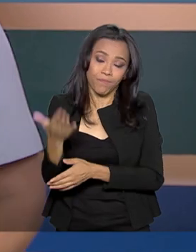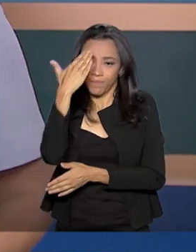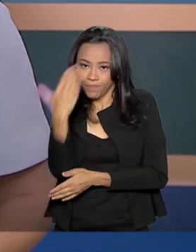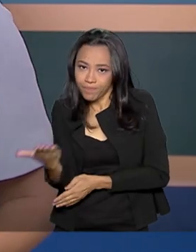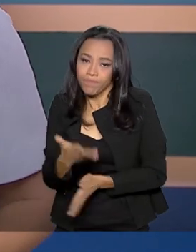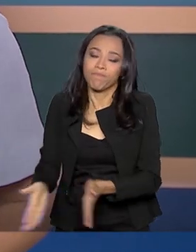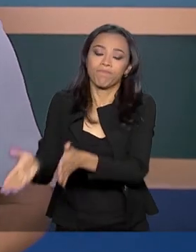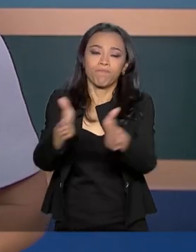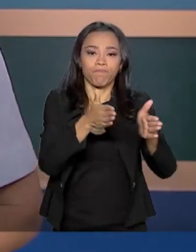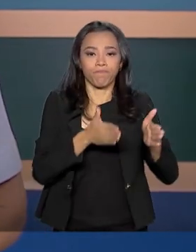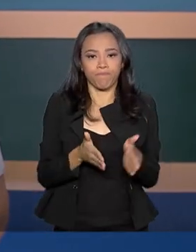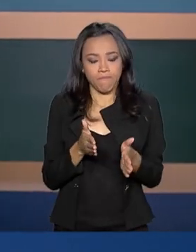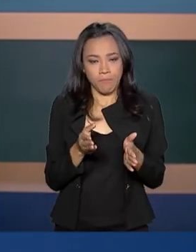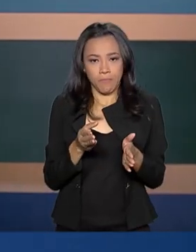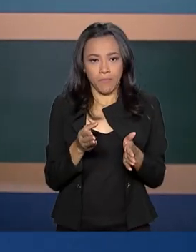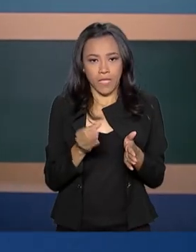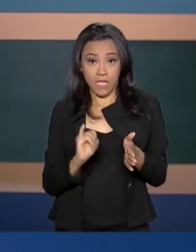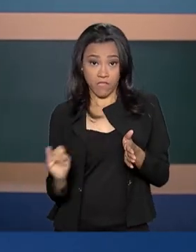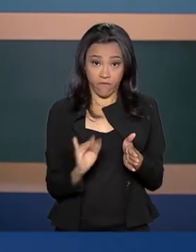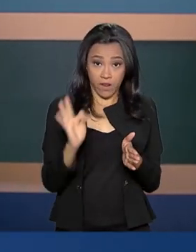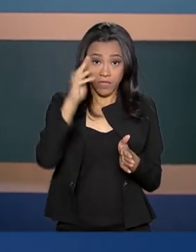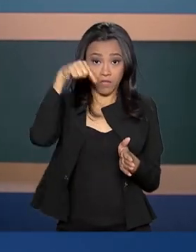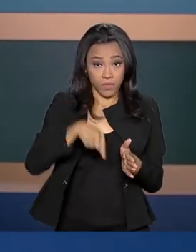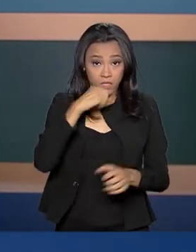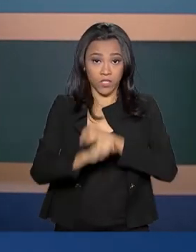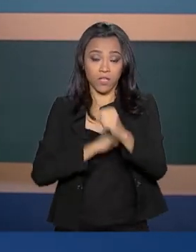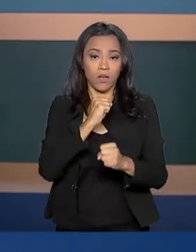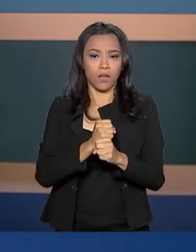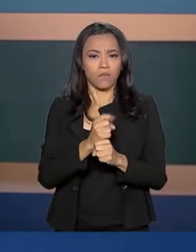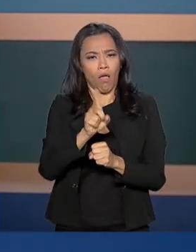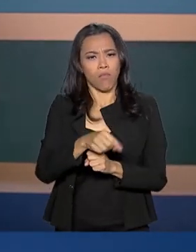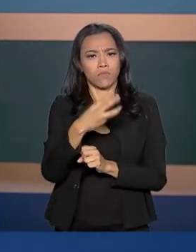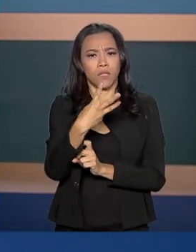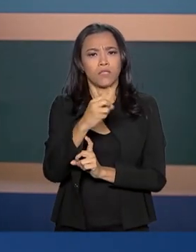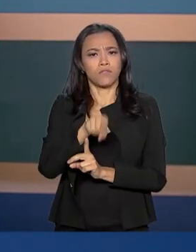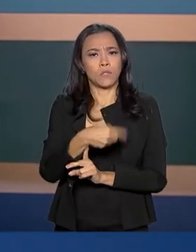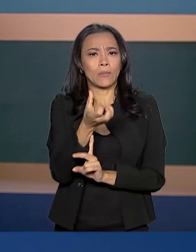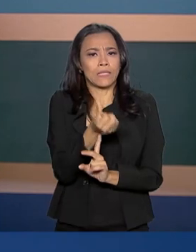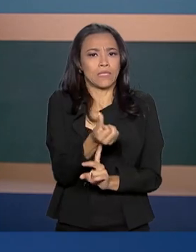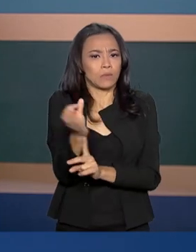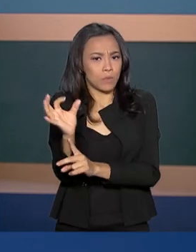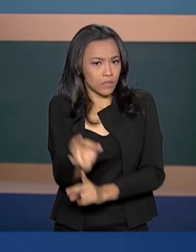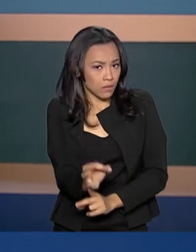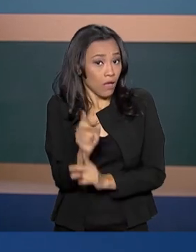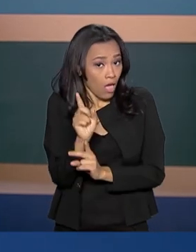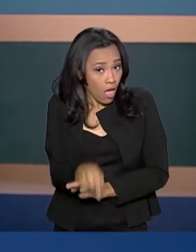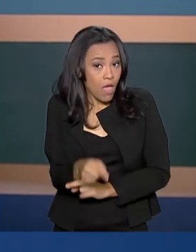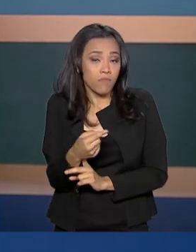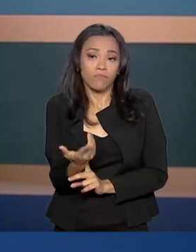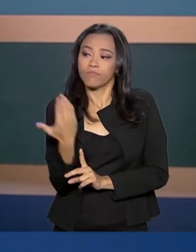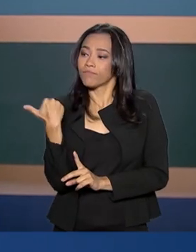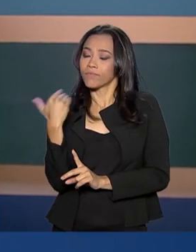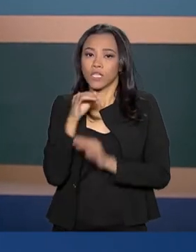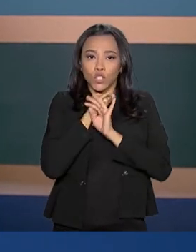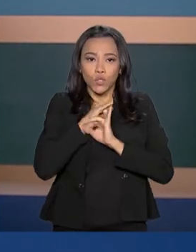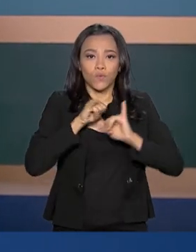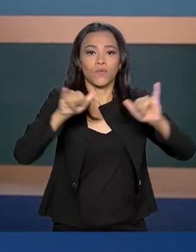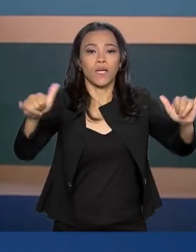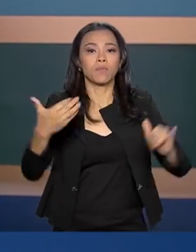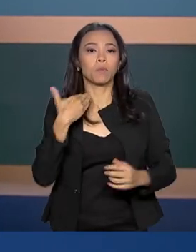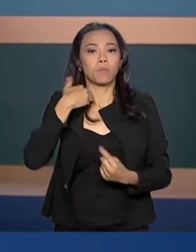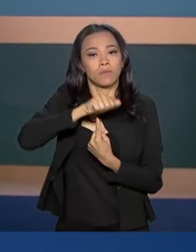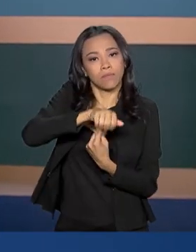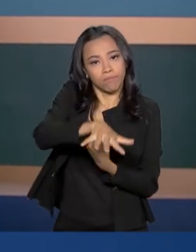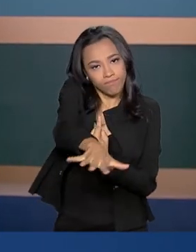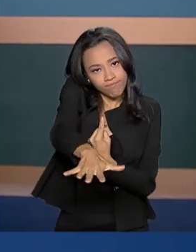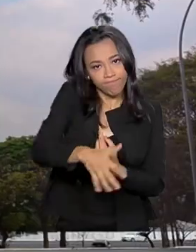A inflação deste ano deve ficar em 3,6%. A estimativa foi divulgada pelo Banco